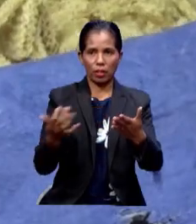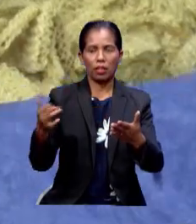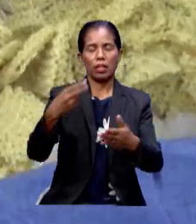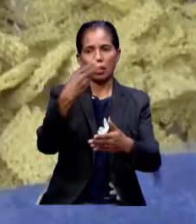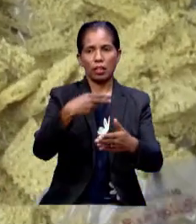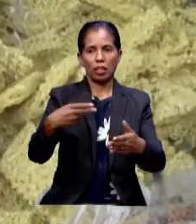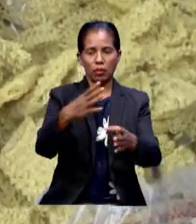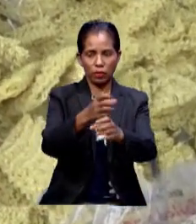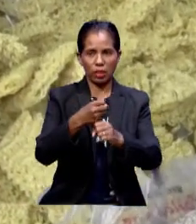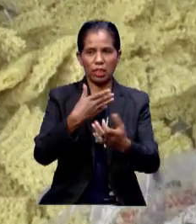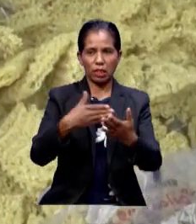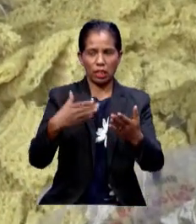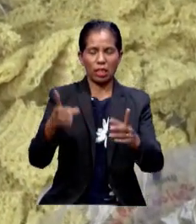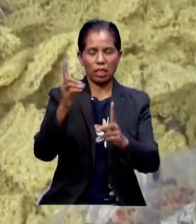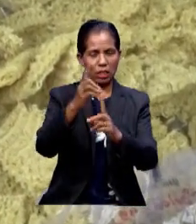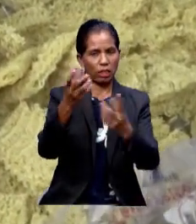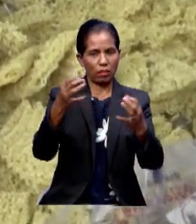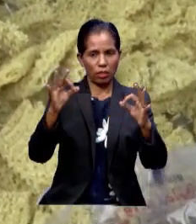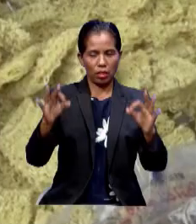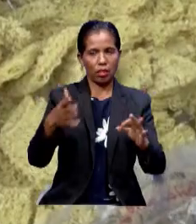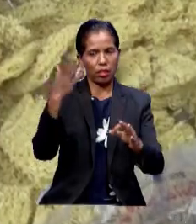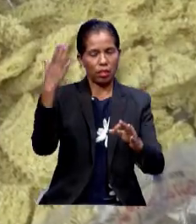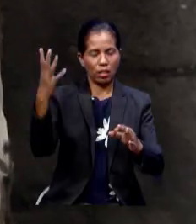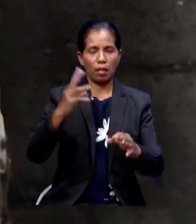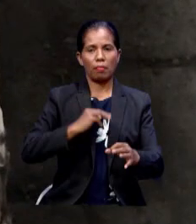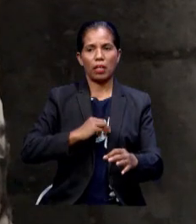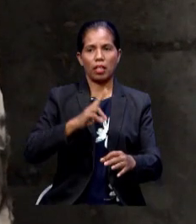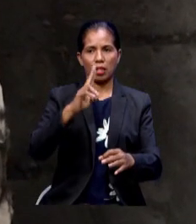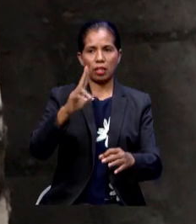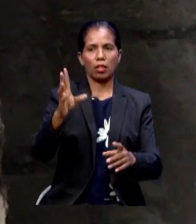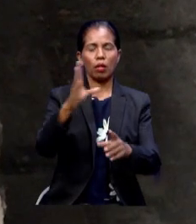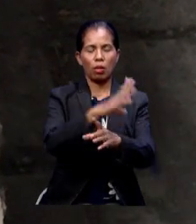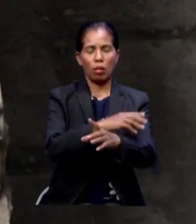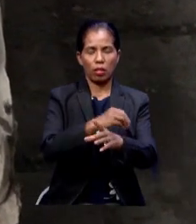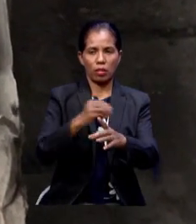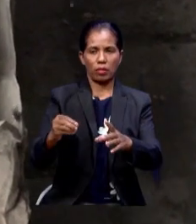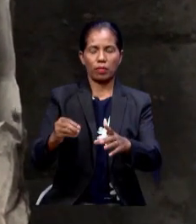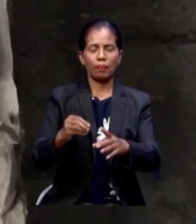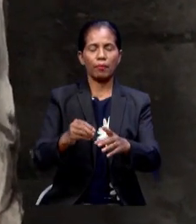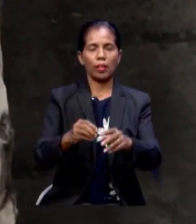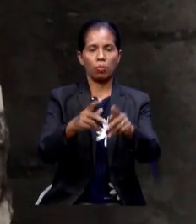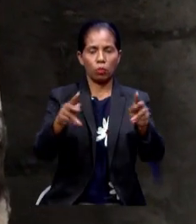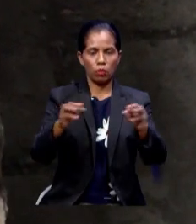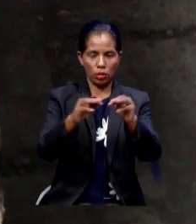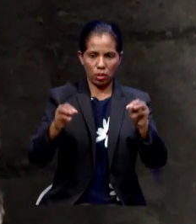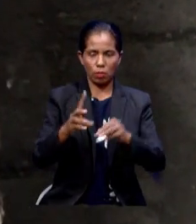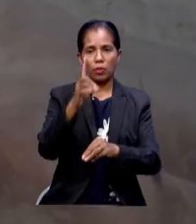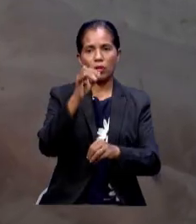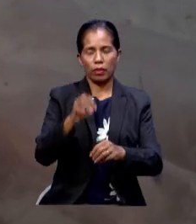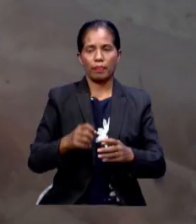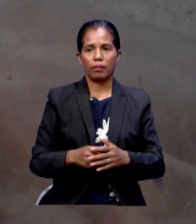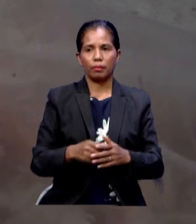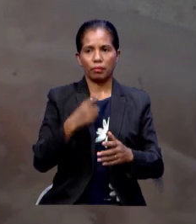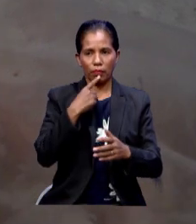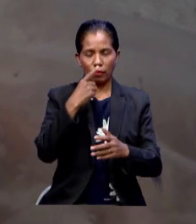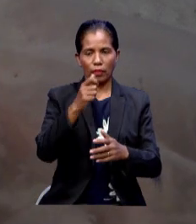prende sessão na Belio Prazo e Armazém Memar Manleuana, Posto Administrativo Dom Aleixo, Município de Ili.